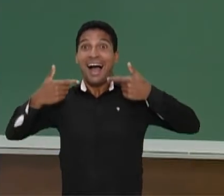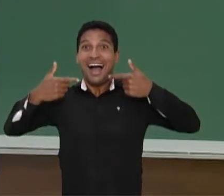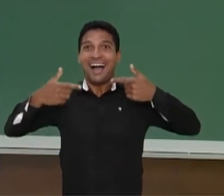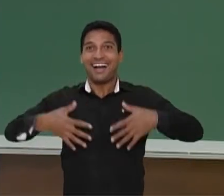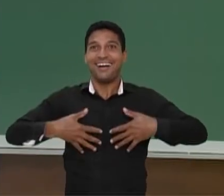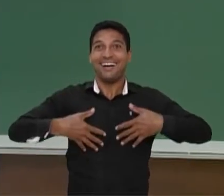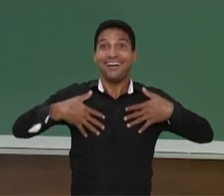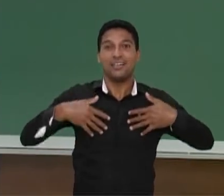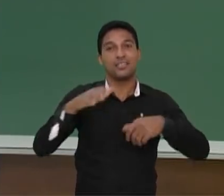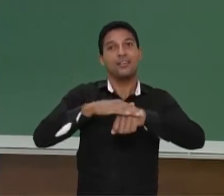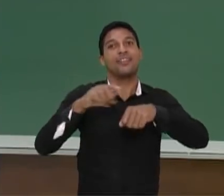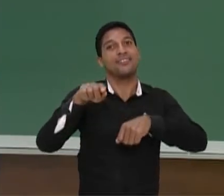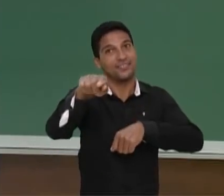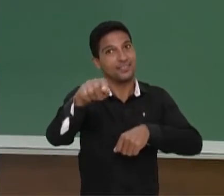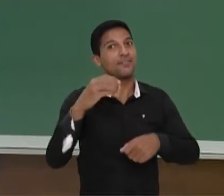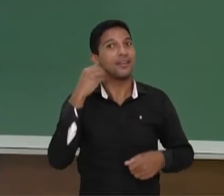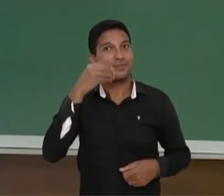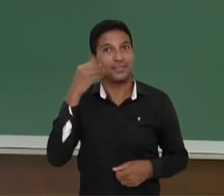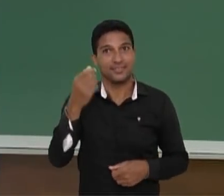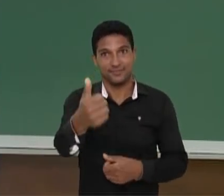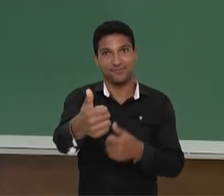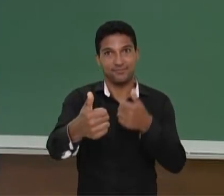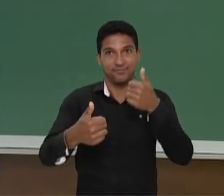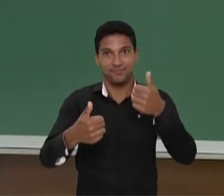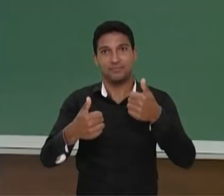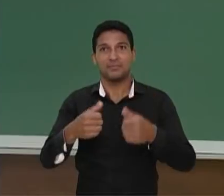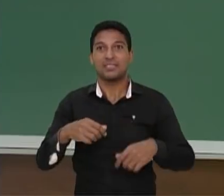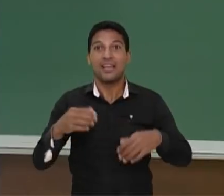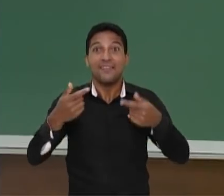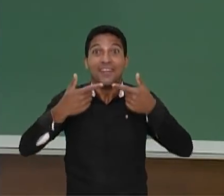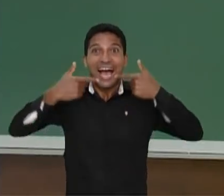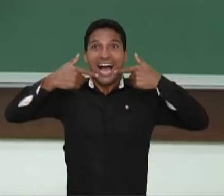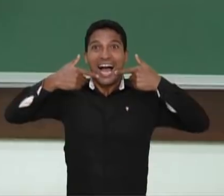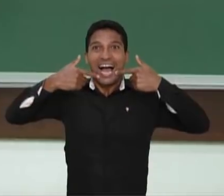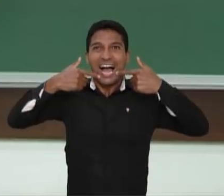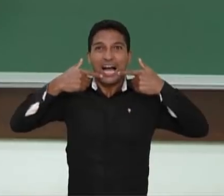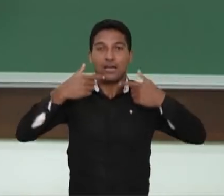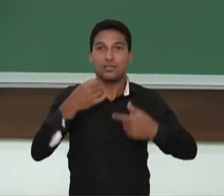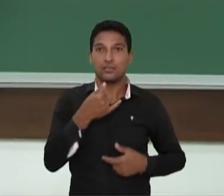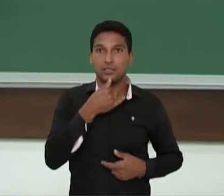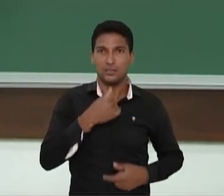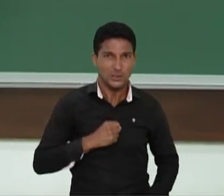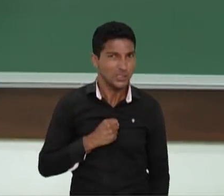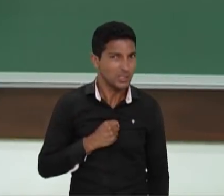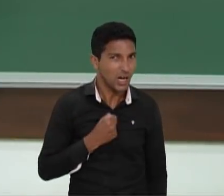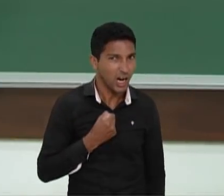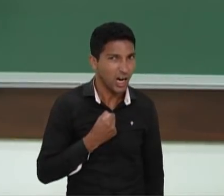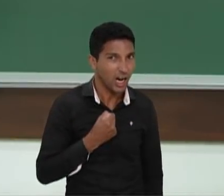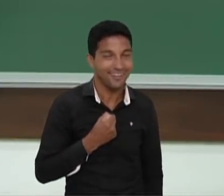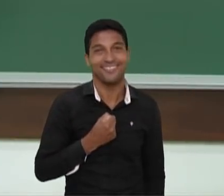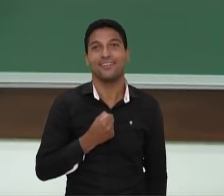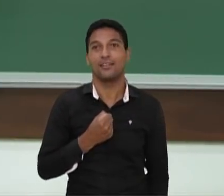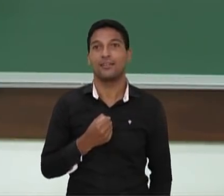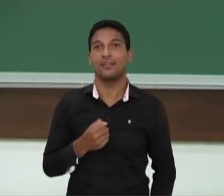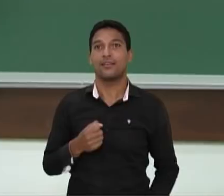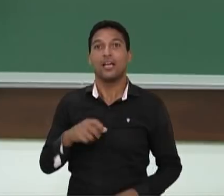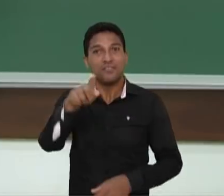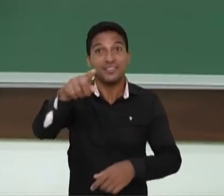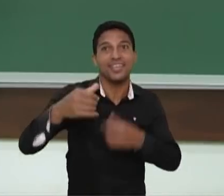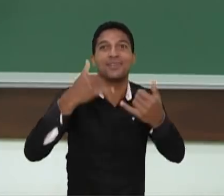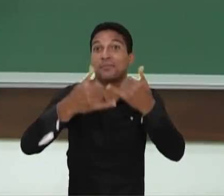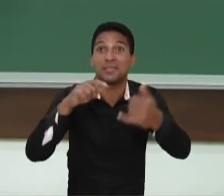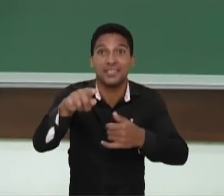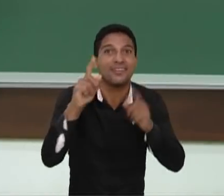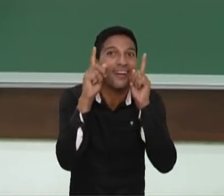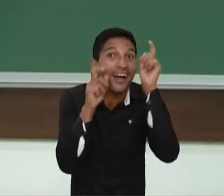Então, feliz, triste, com raiva, né? Brinque de fazer caretas,